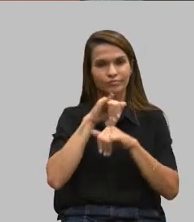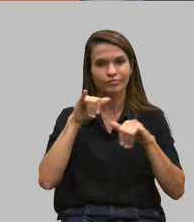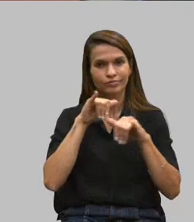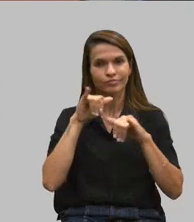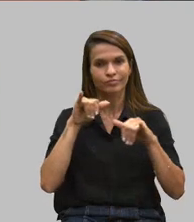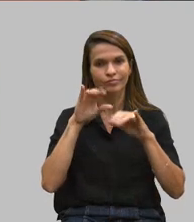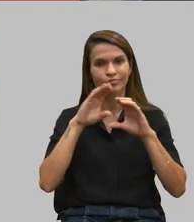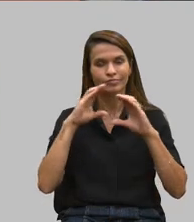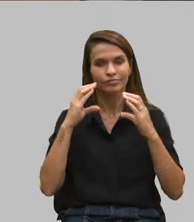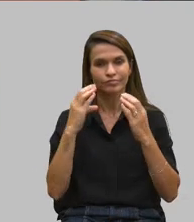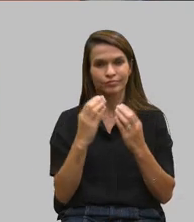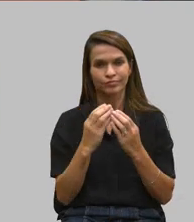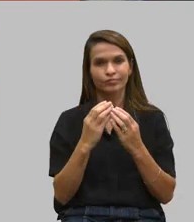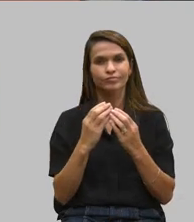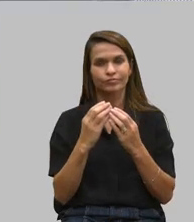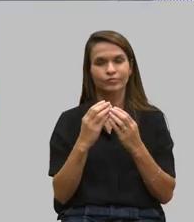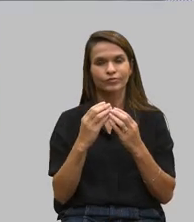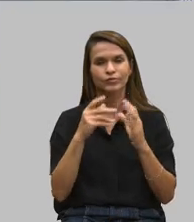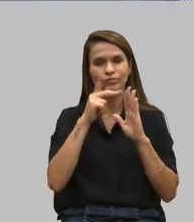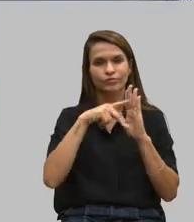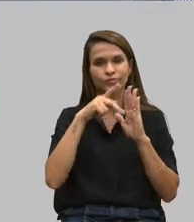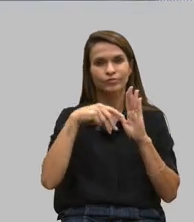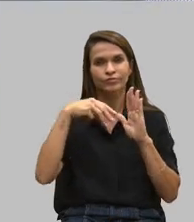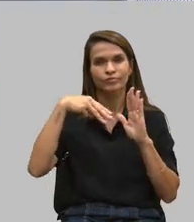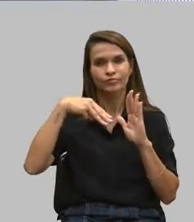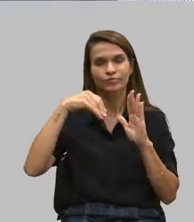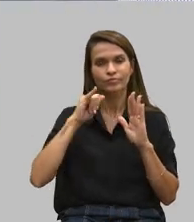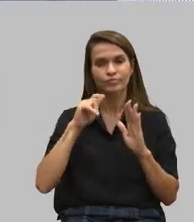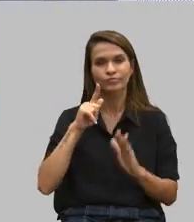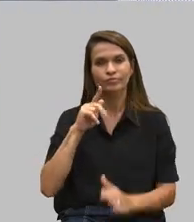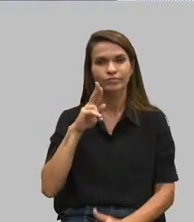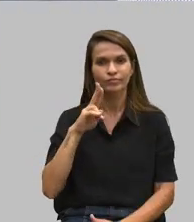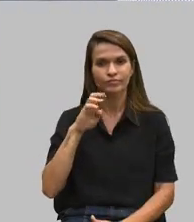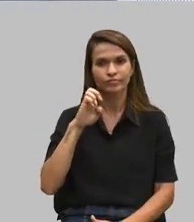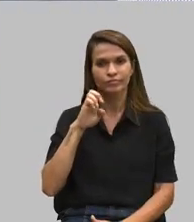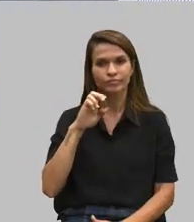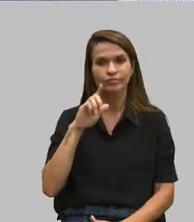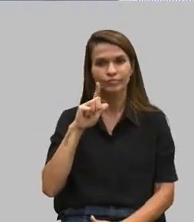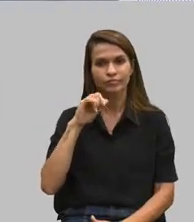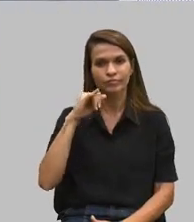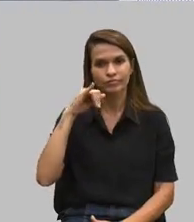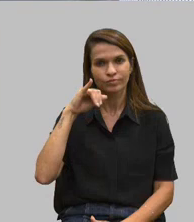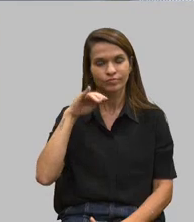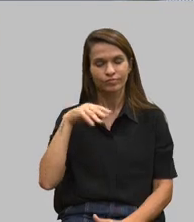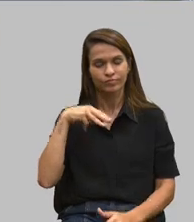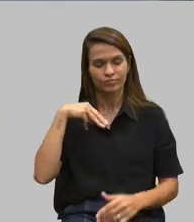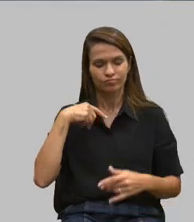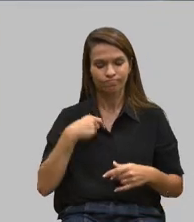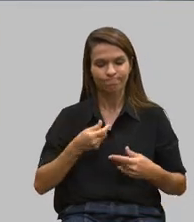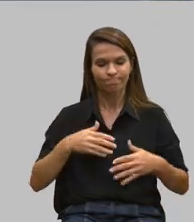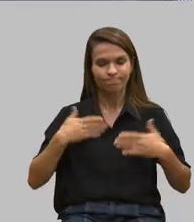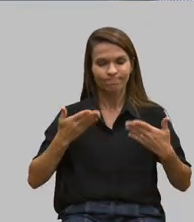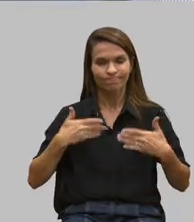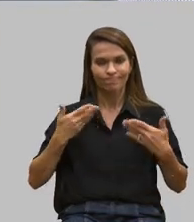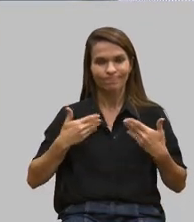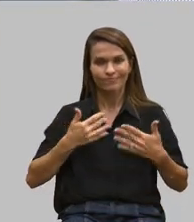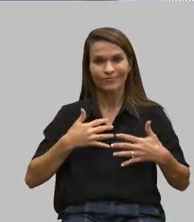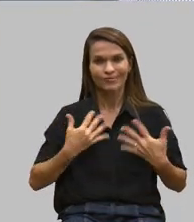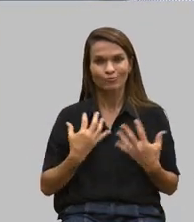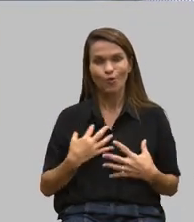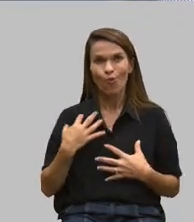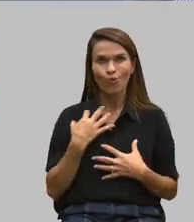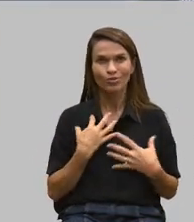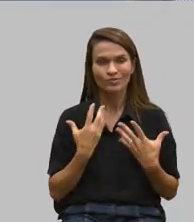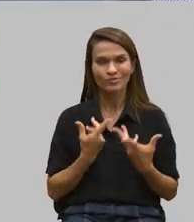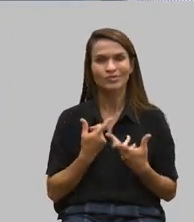miguilim ficamos ansiosos né já divulgamos paraas escolas e ficamos ansiosos por receber então é uma alegria estar